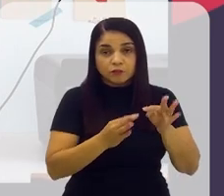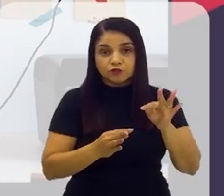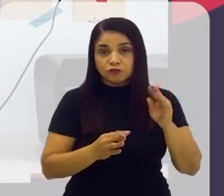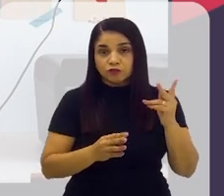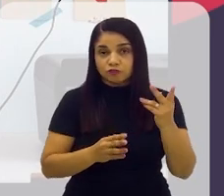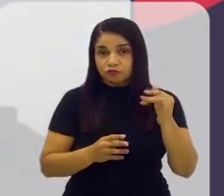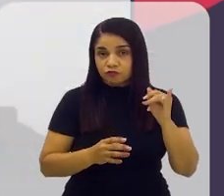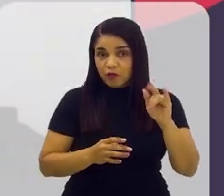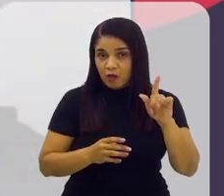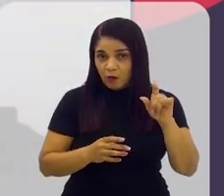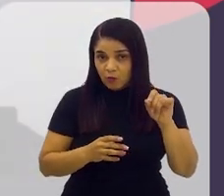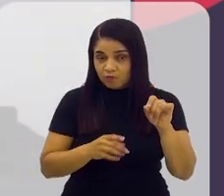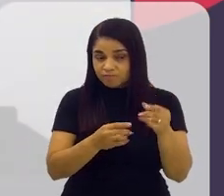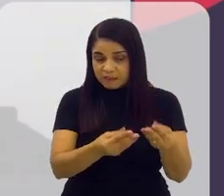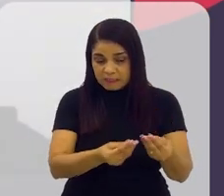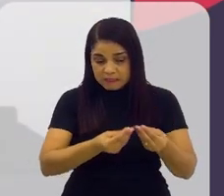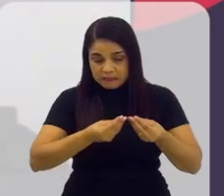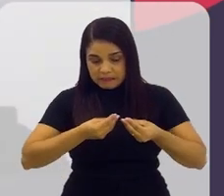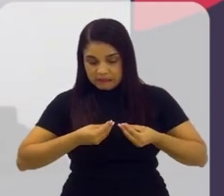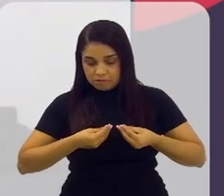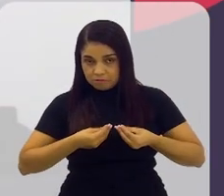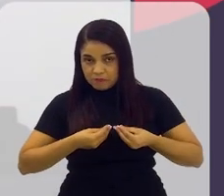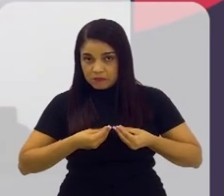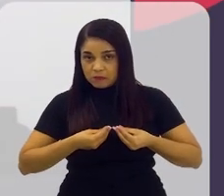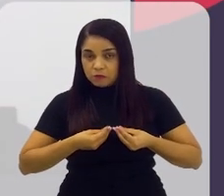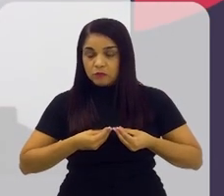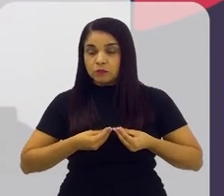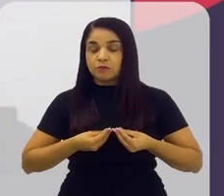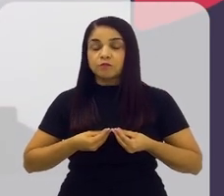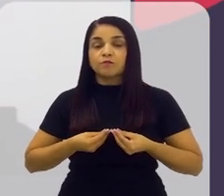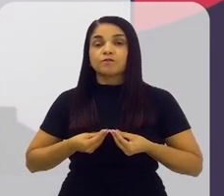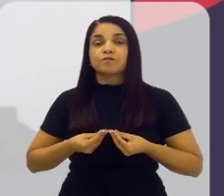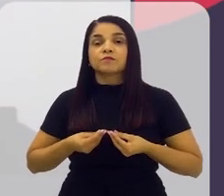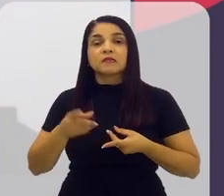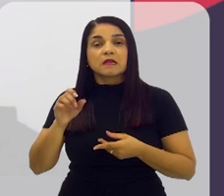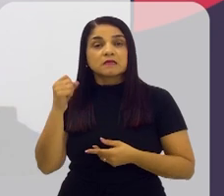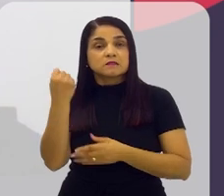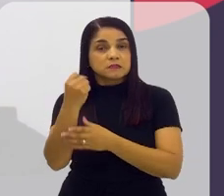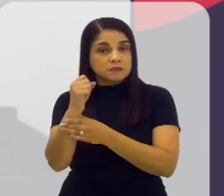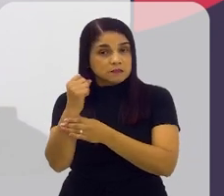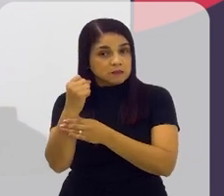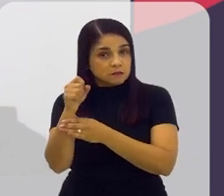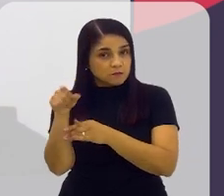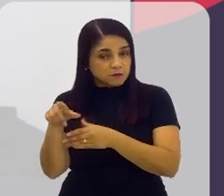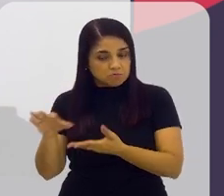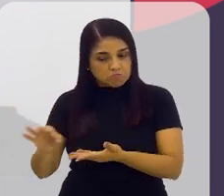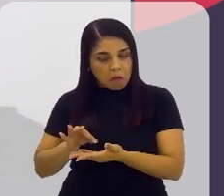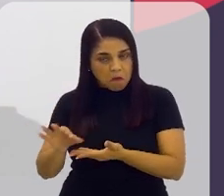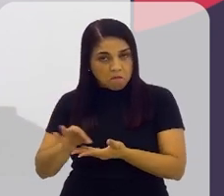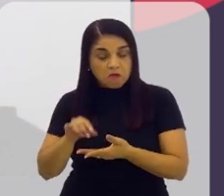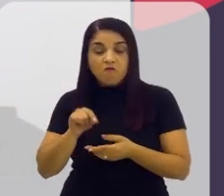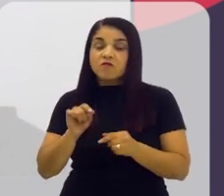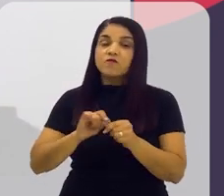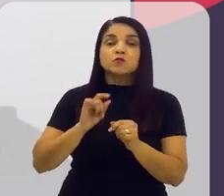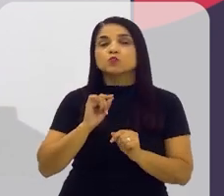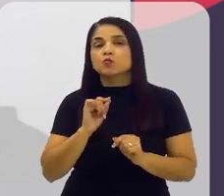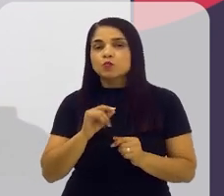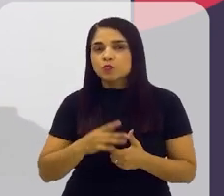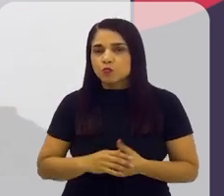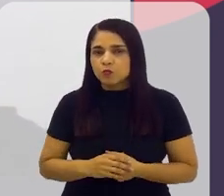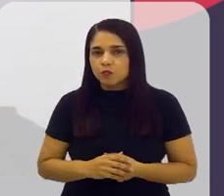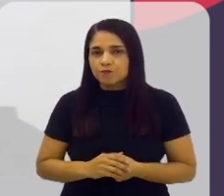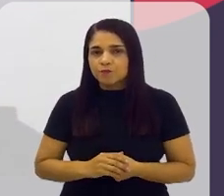ouvir o Tiago. Tiago, você recebeu essas amostras colhidas pelo Alex, né, em Saquarema. Que foi feito? O que você